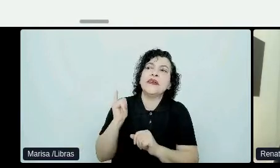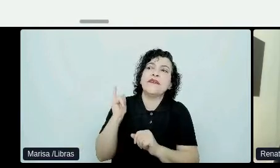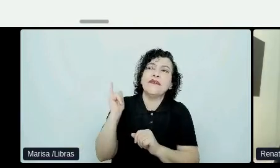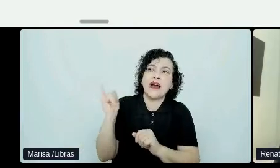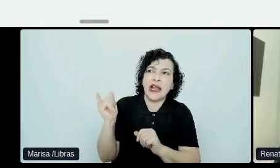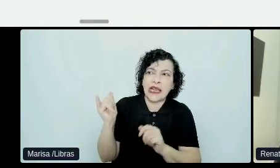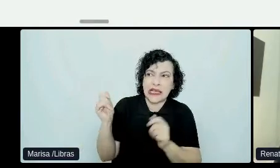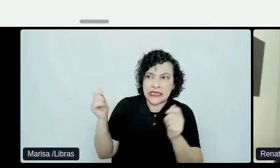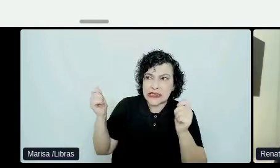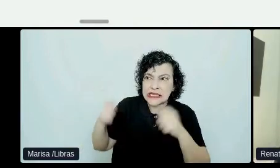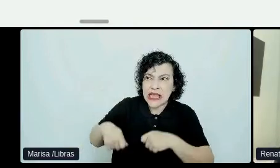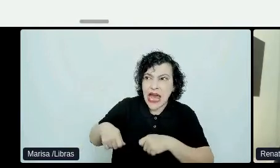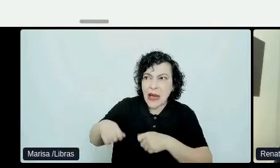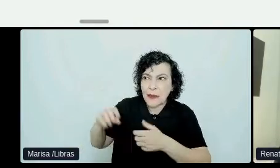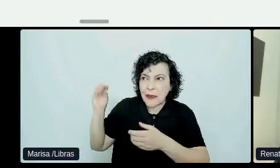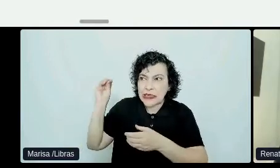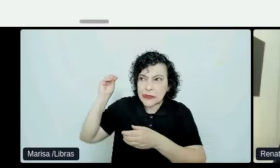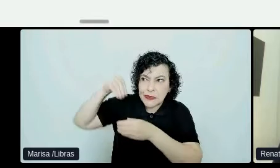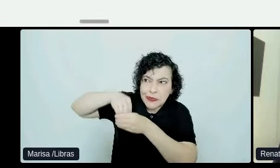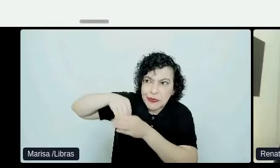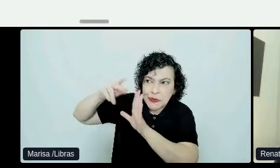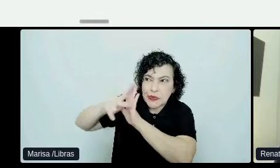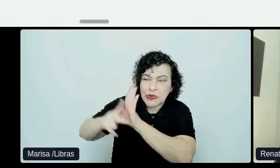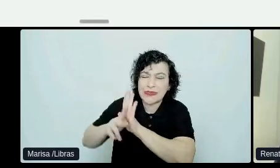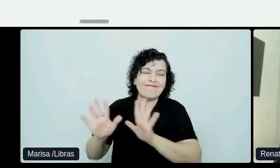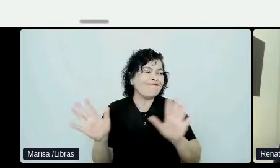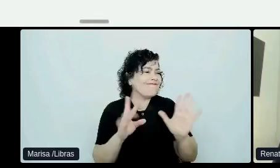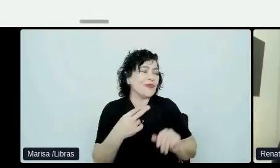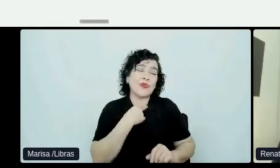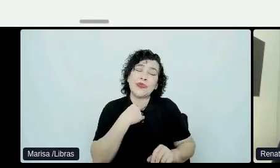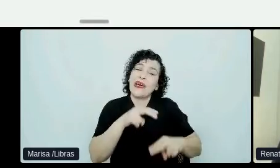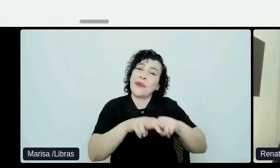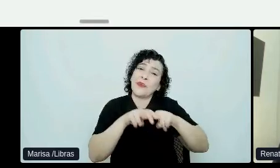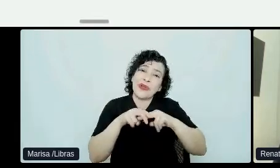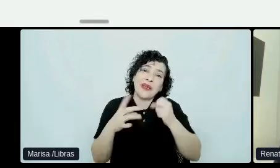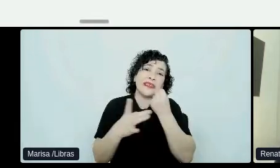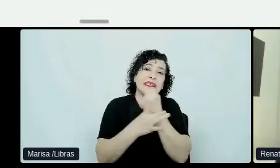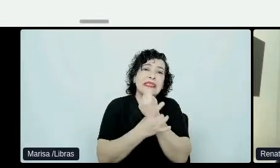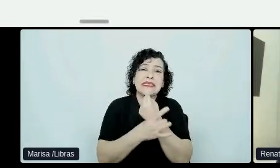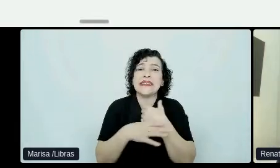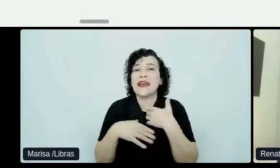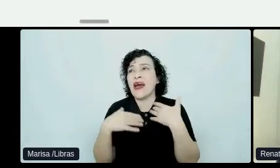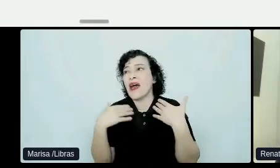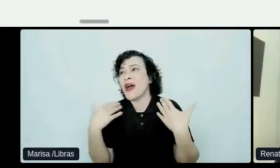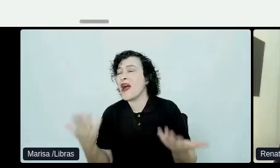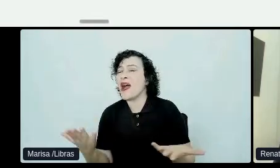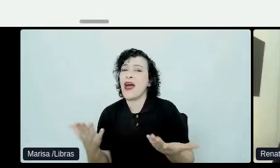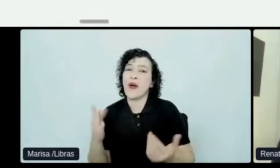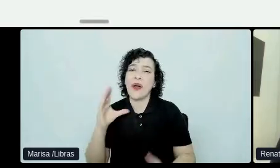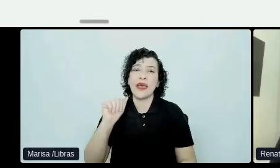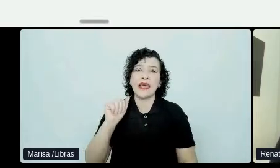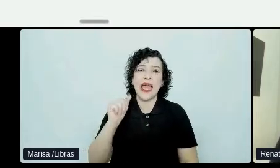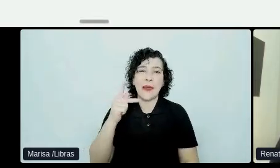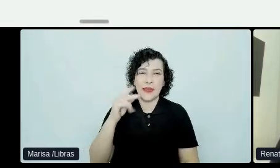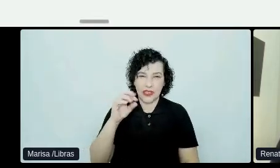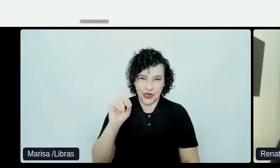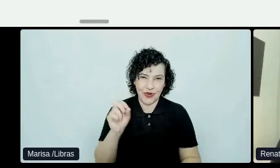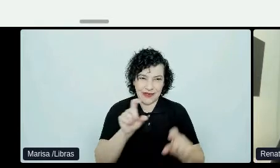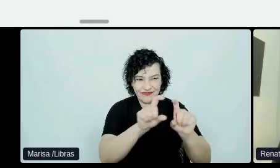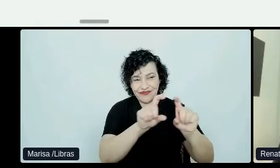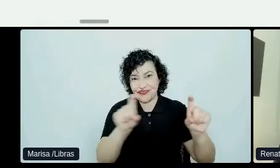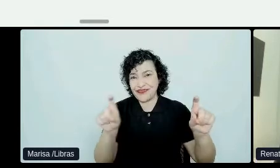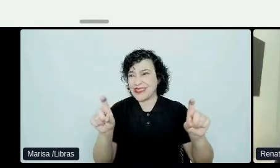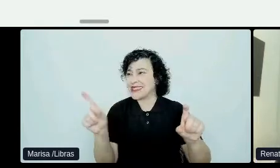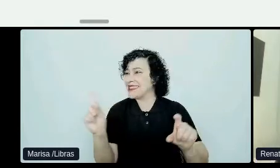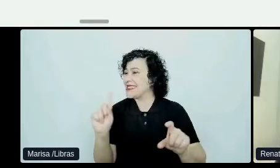fala, não, né, não tem, por uma questão de segurança. Esse CAPTCHA, pô, esse CAPTCHA não é acessível. Tem que ser desse jeito mesmo?